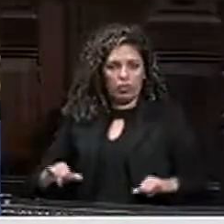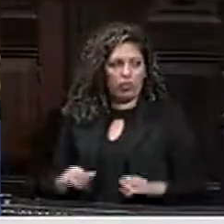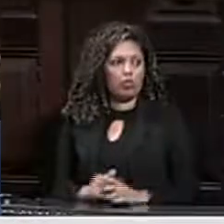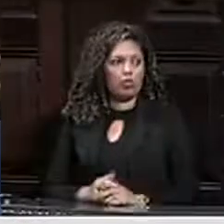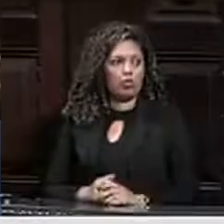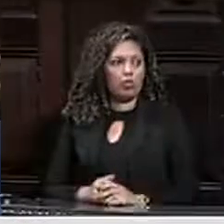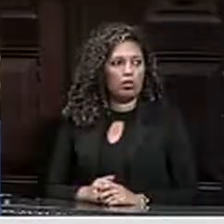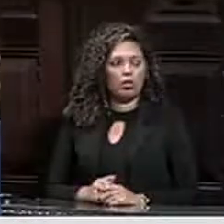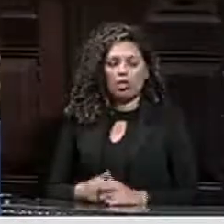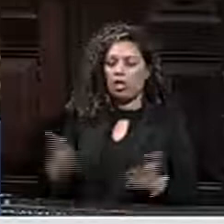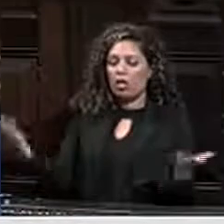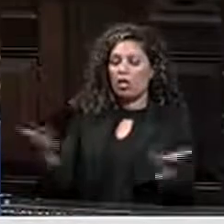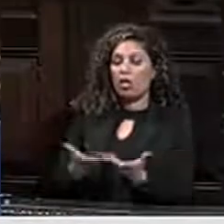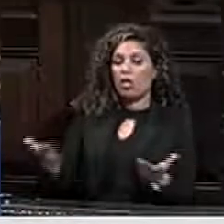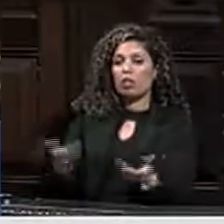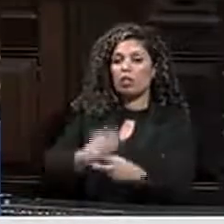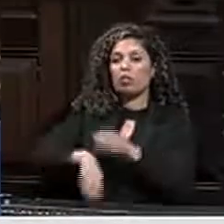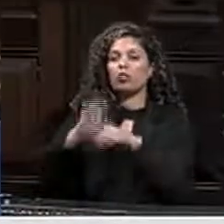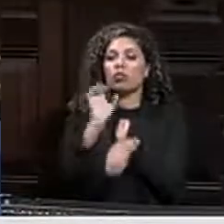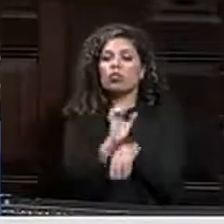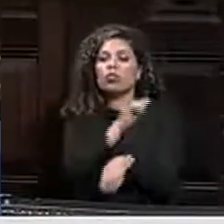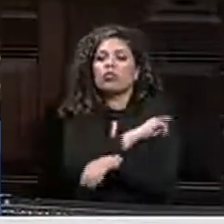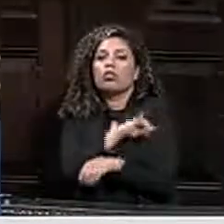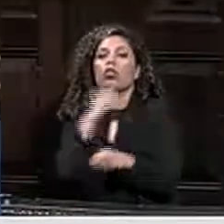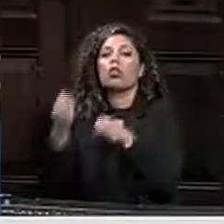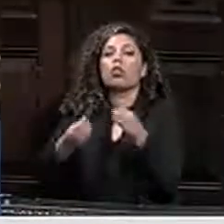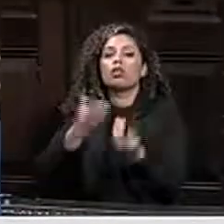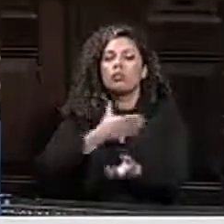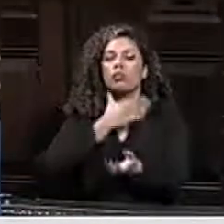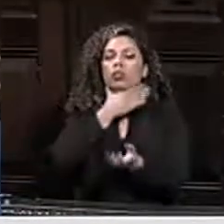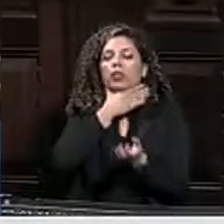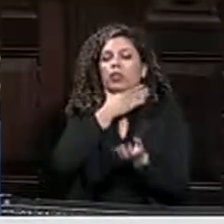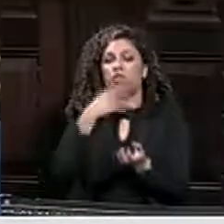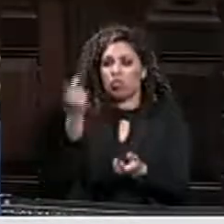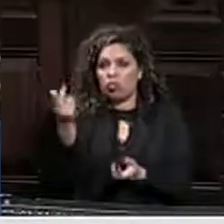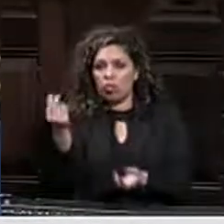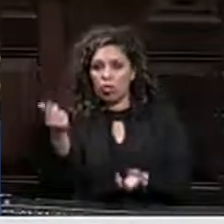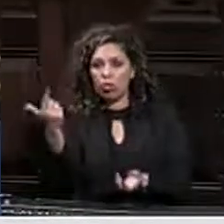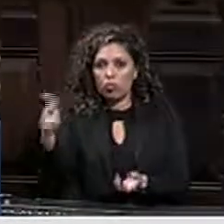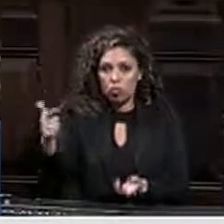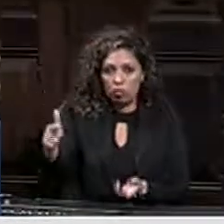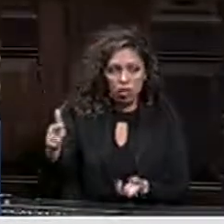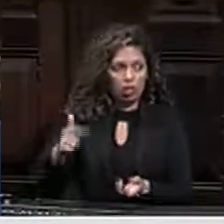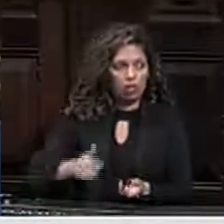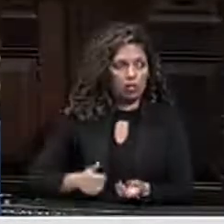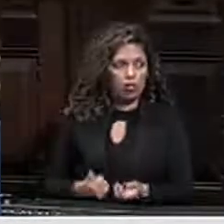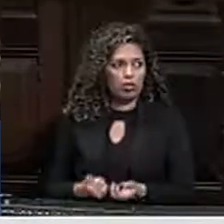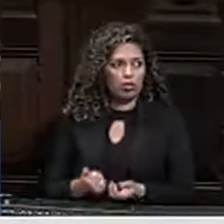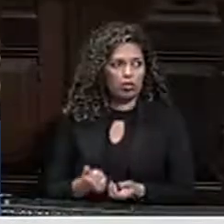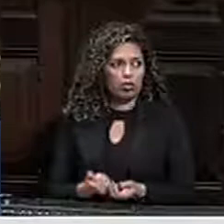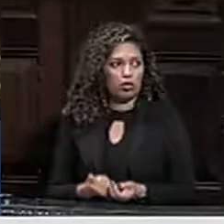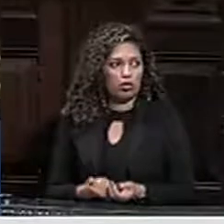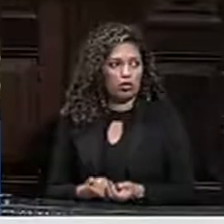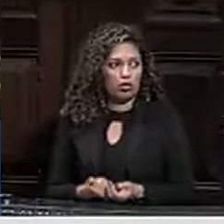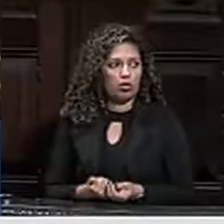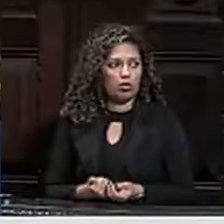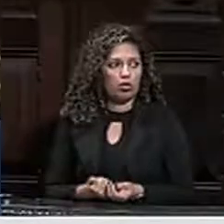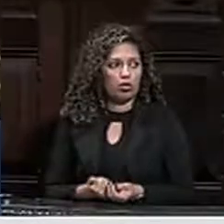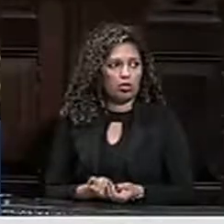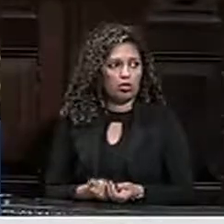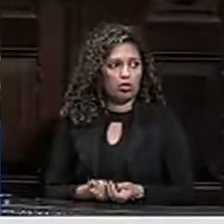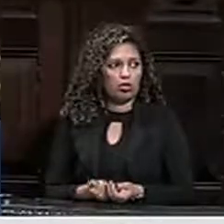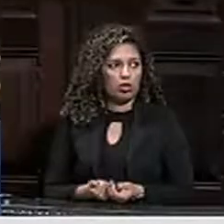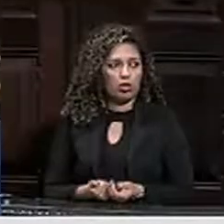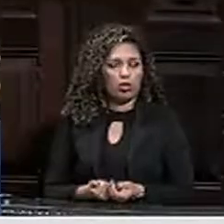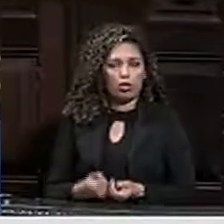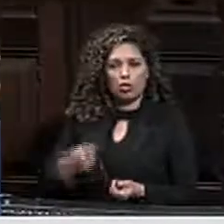ou de falência financeira do Estado do Rio de Janeiro, única e exclusivamente a forma de você encontrar